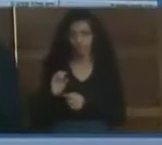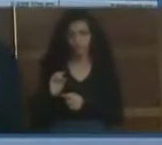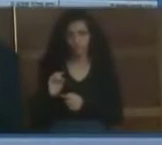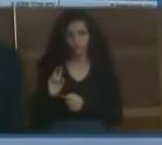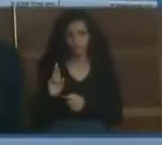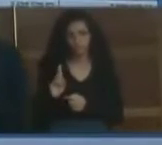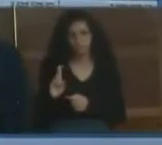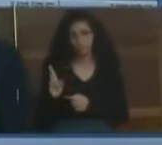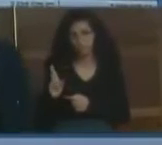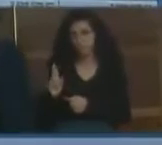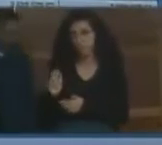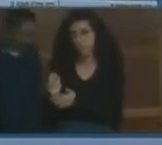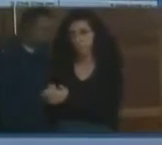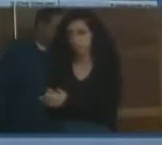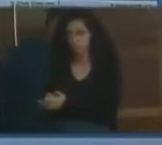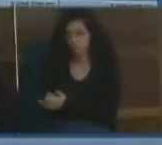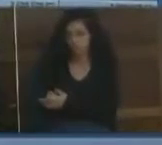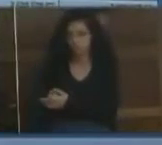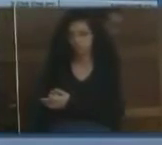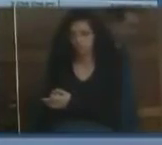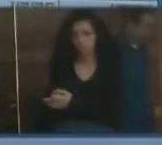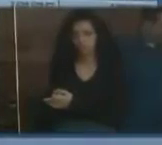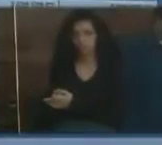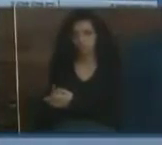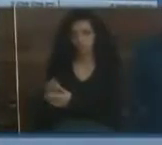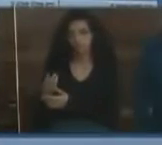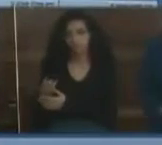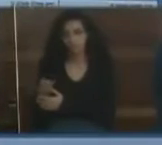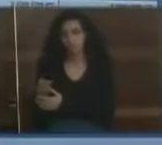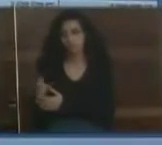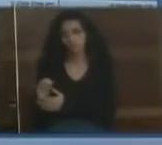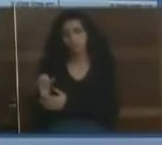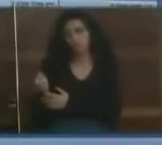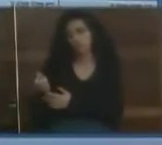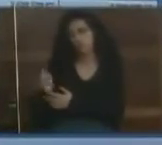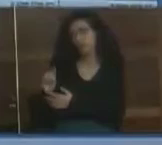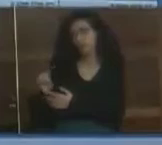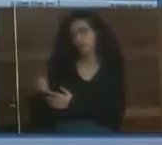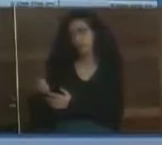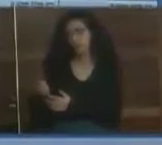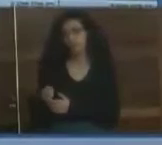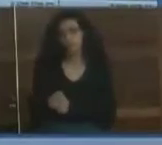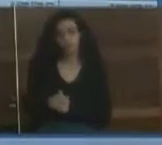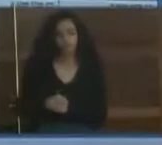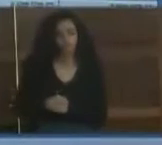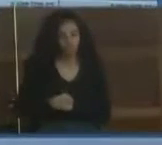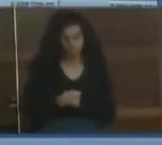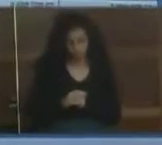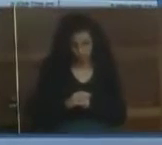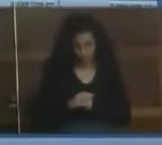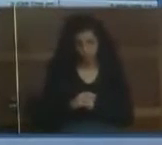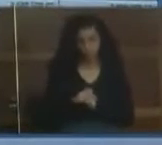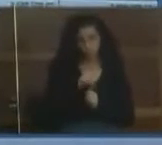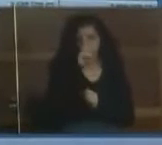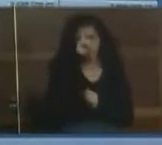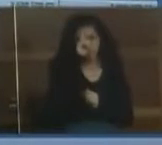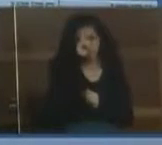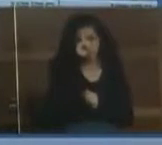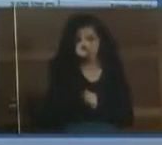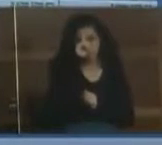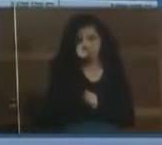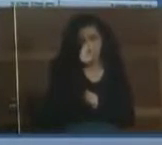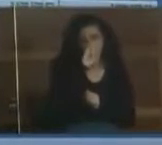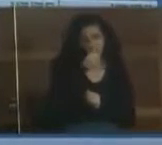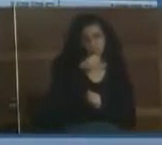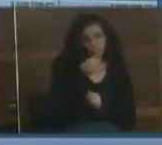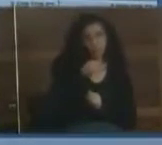despesas liquidadas até o terceiro quadrimestre 306 mil reais fundação hospital jorge